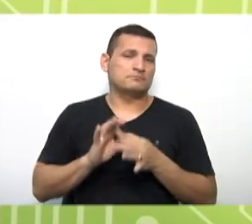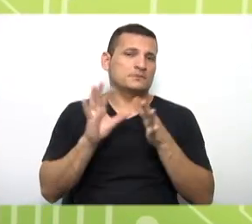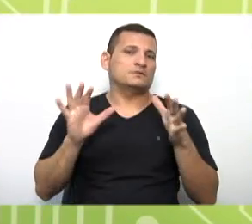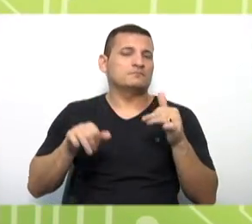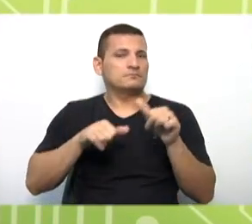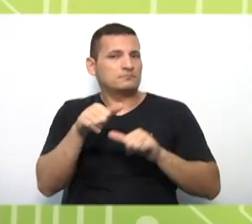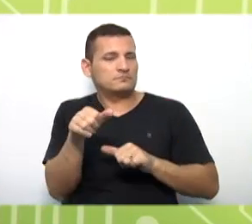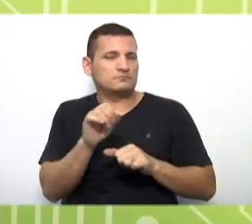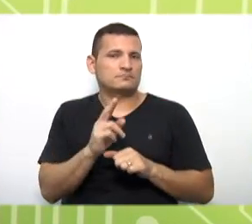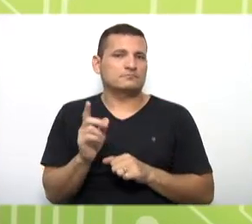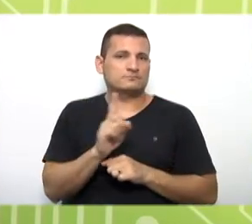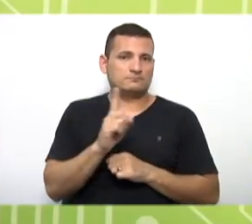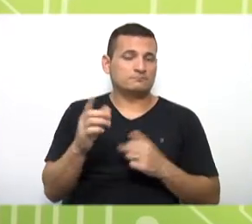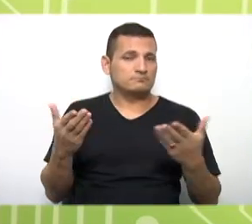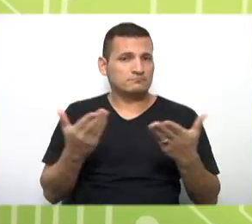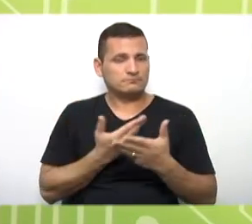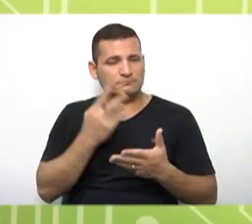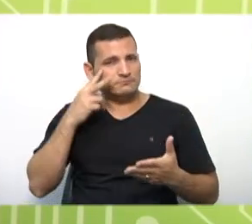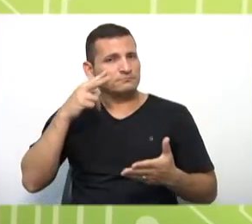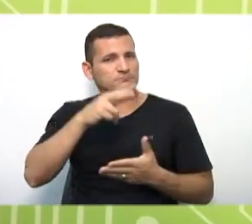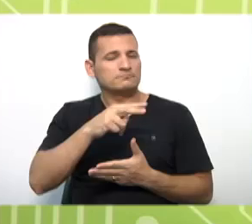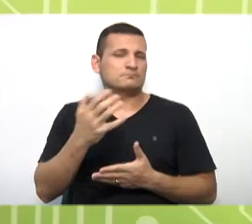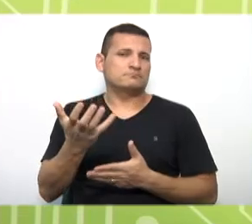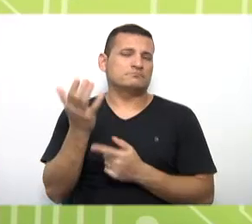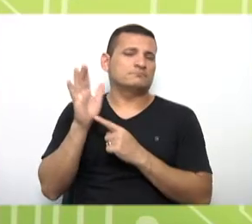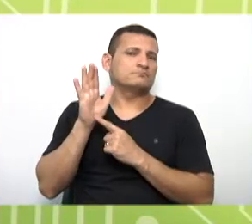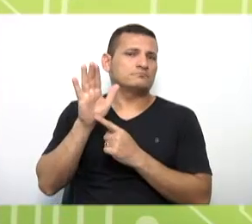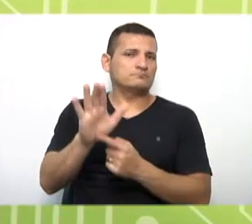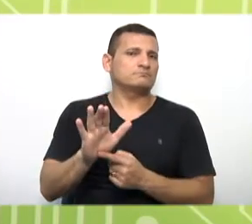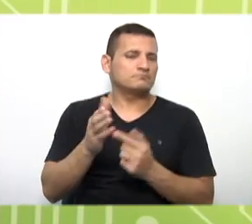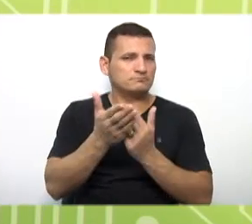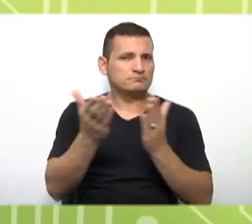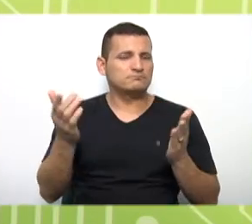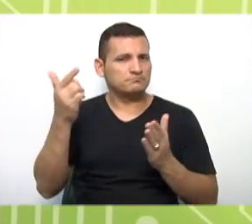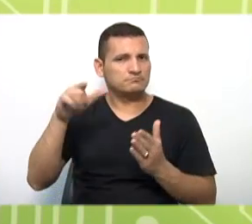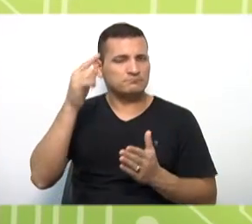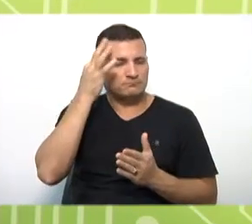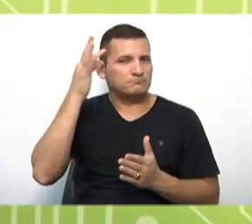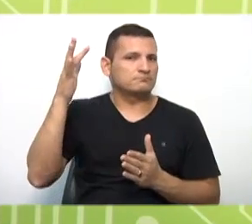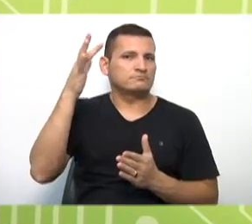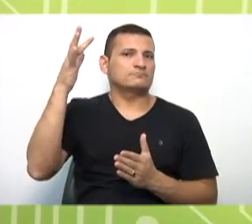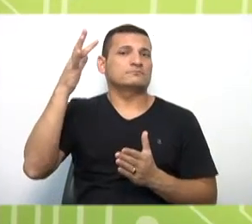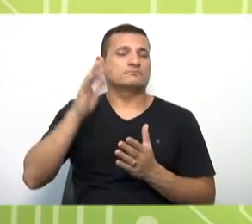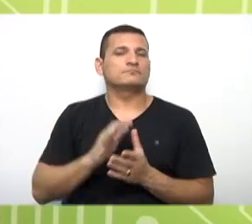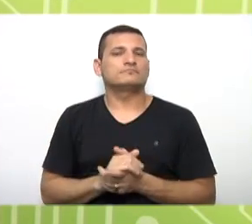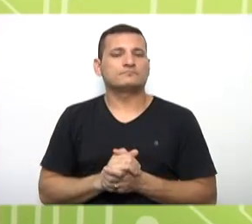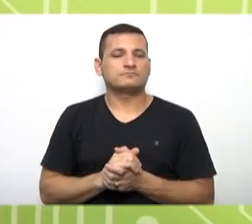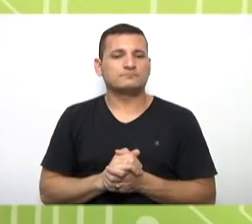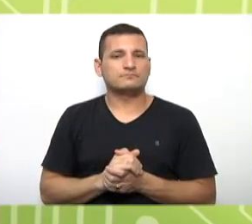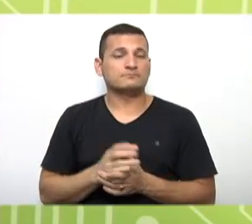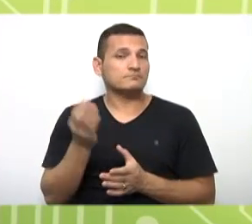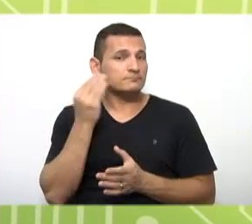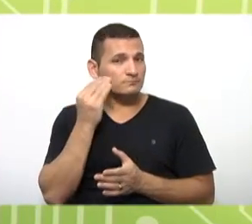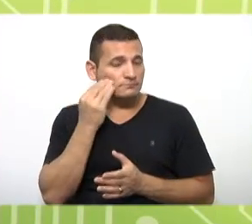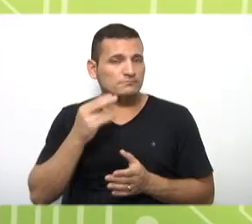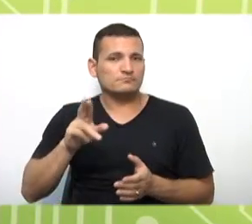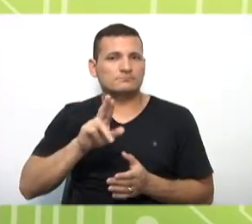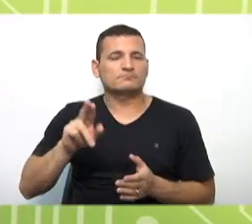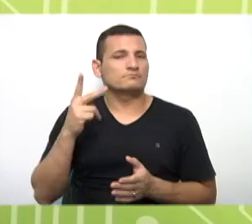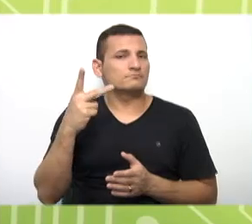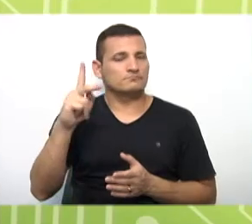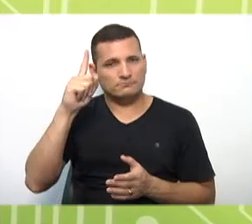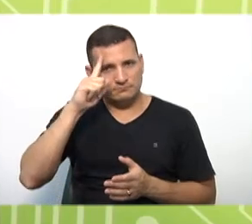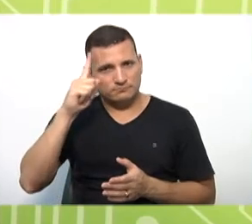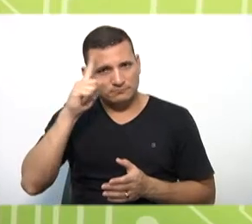aí a gente vai olhar isso e eu quero trazer novamente para vocês aquela reflexão. Tenta aplicar isso no dia a dia de